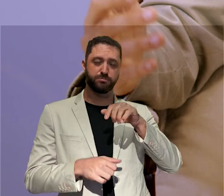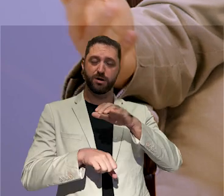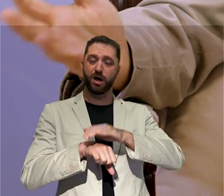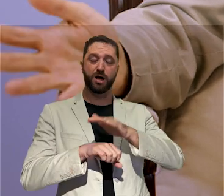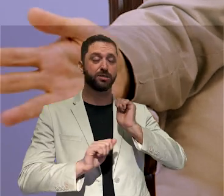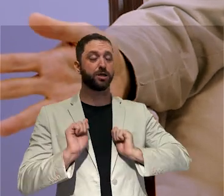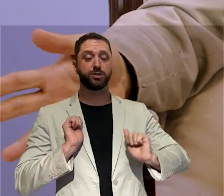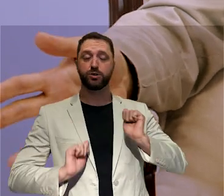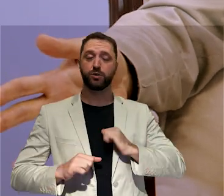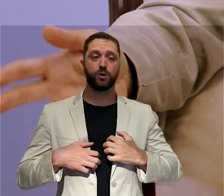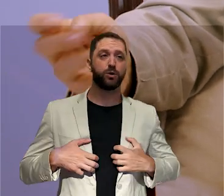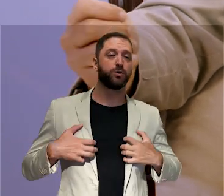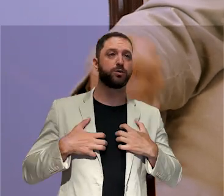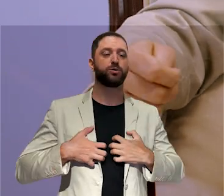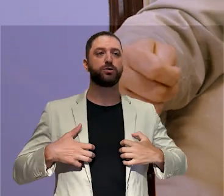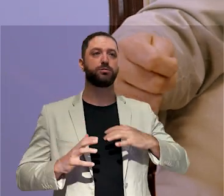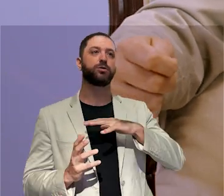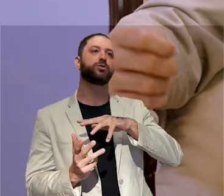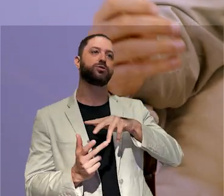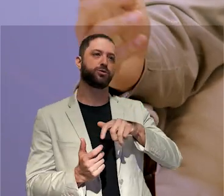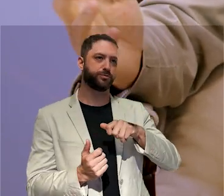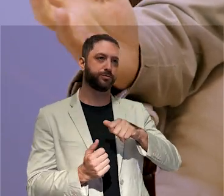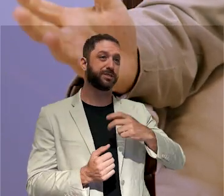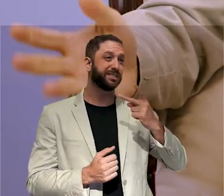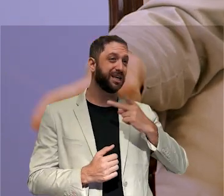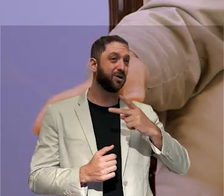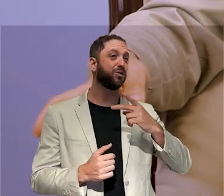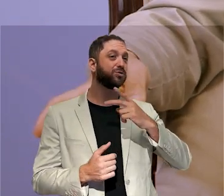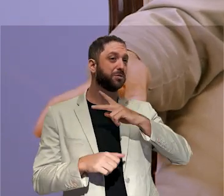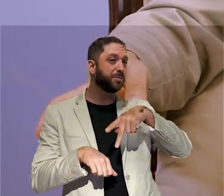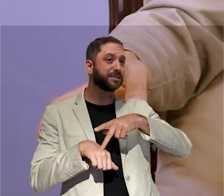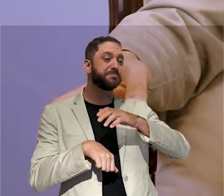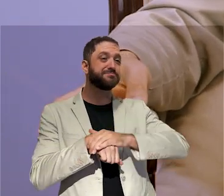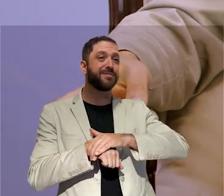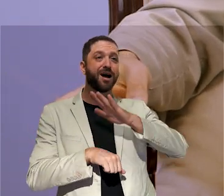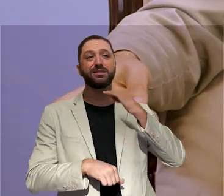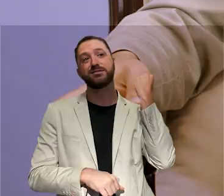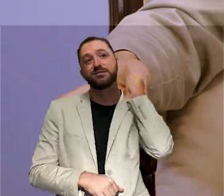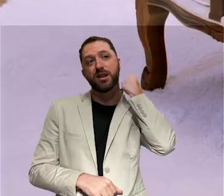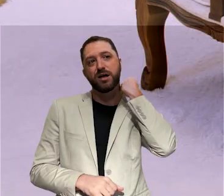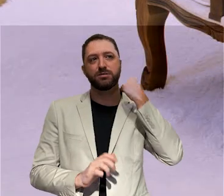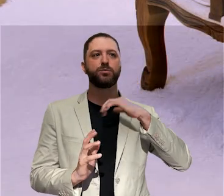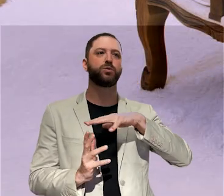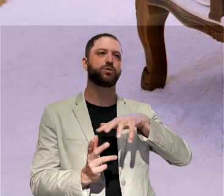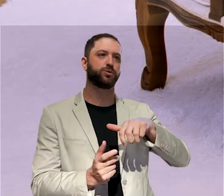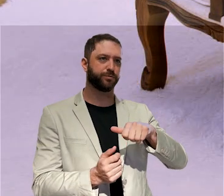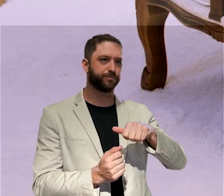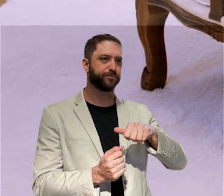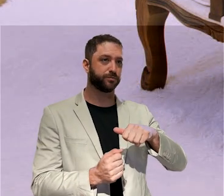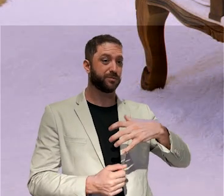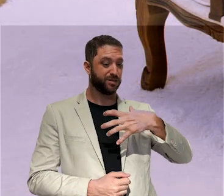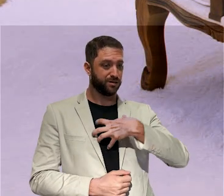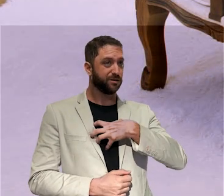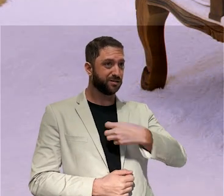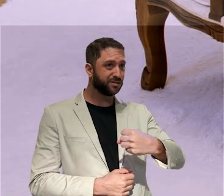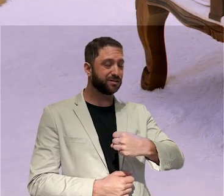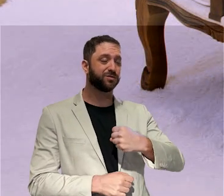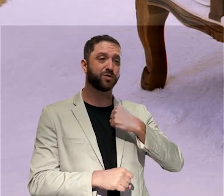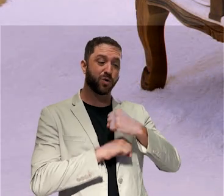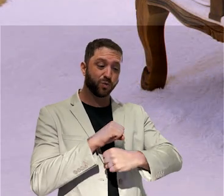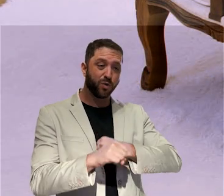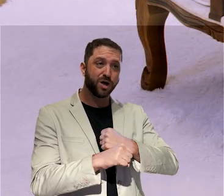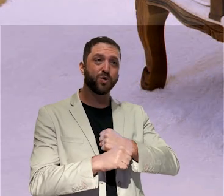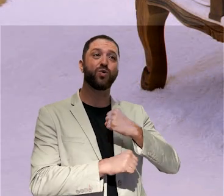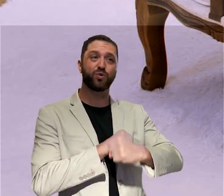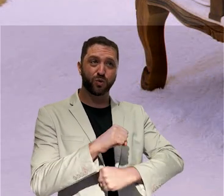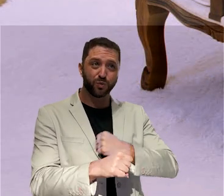país mais ansioso do mundo, o segundo país mais estressado do mundo, em que o índice de suicídios aumenta a